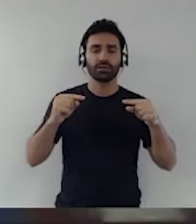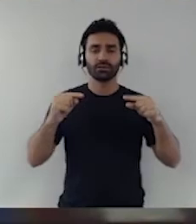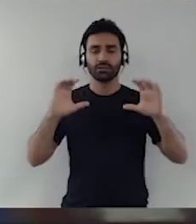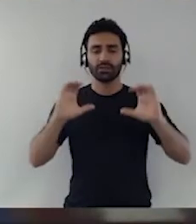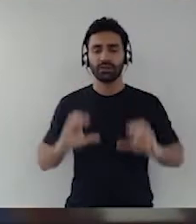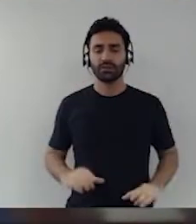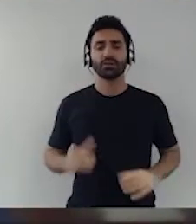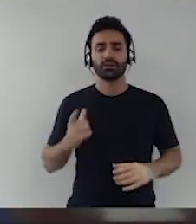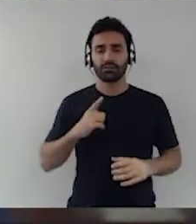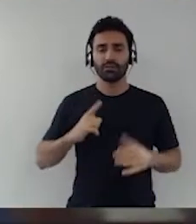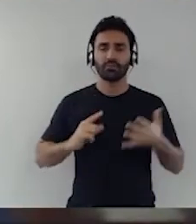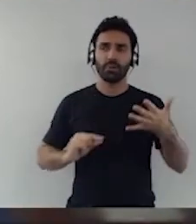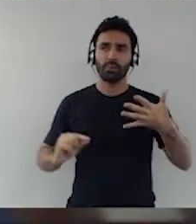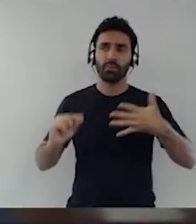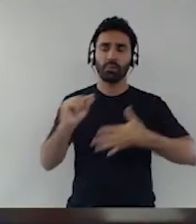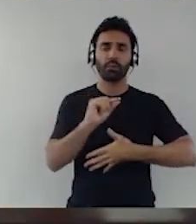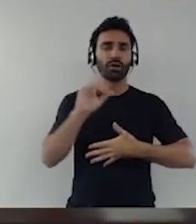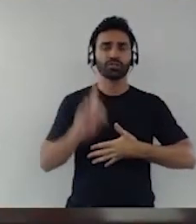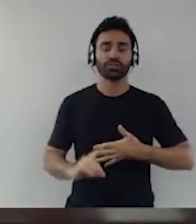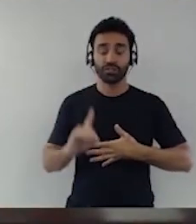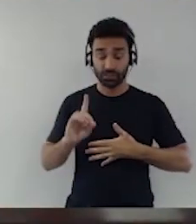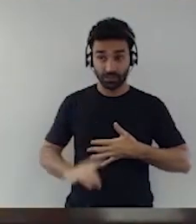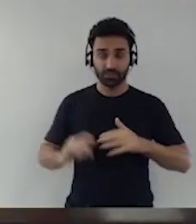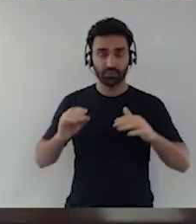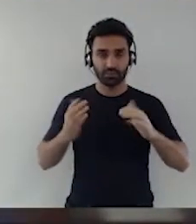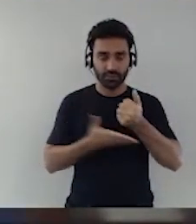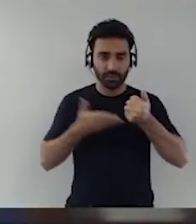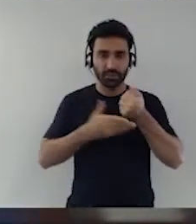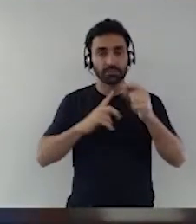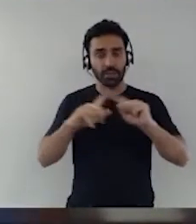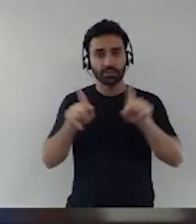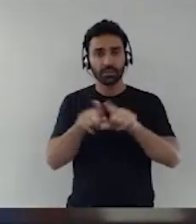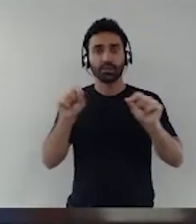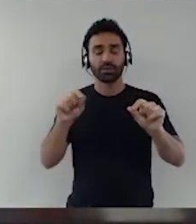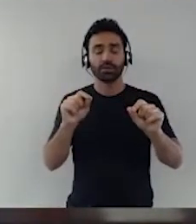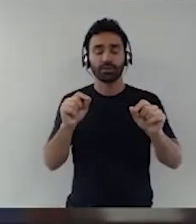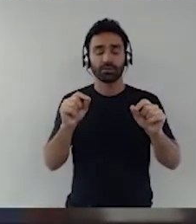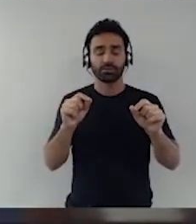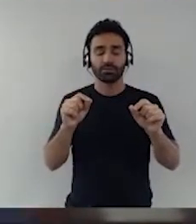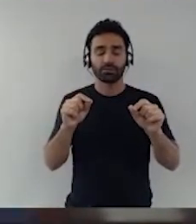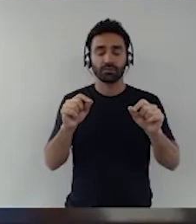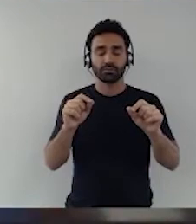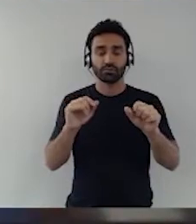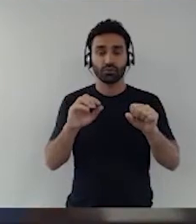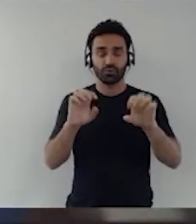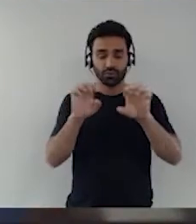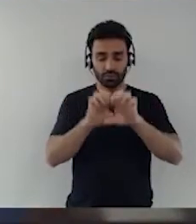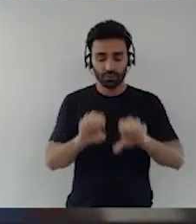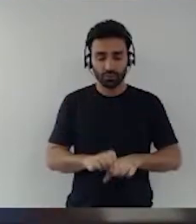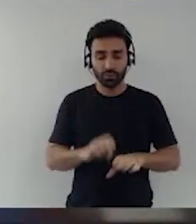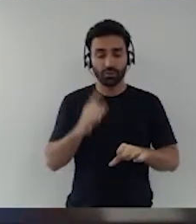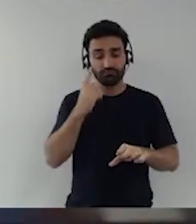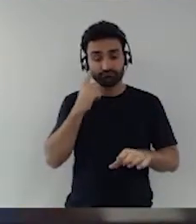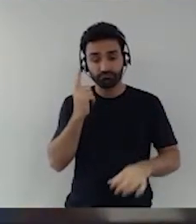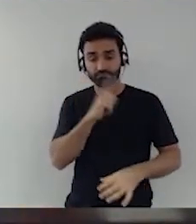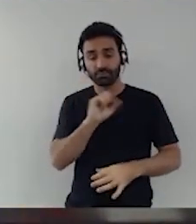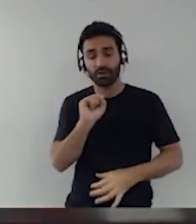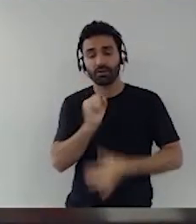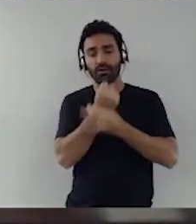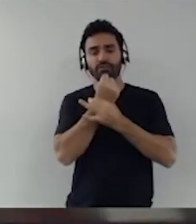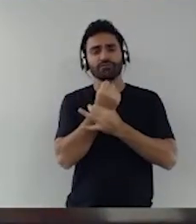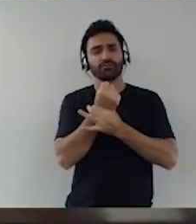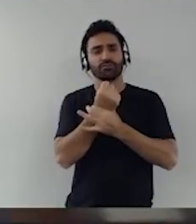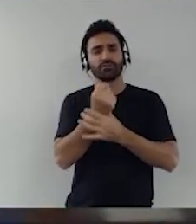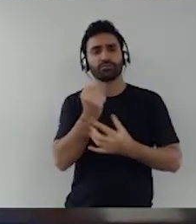enunciado de direitos fundamentais, mas que também trouxe uma estrutura de exigibilidade e de garantismo que